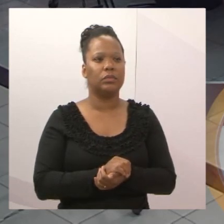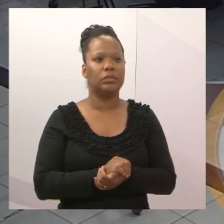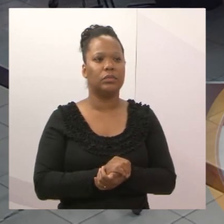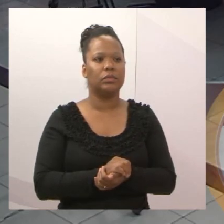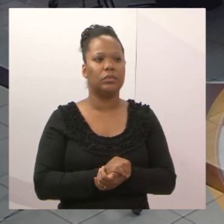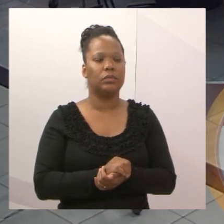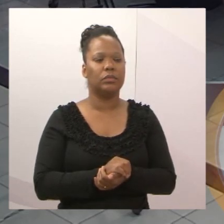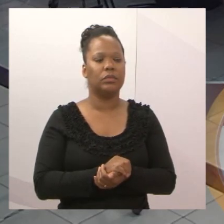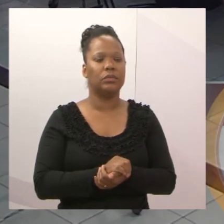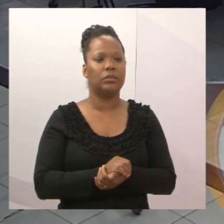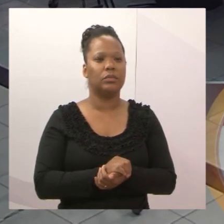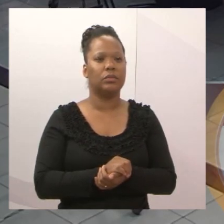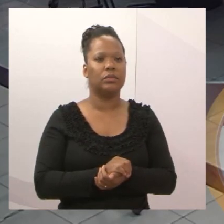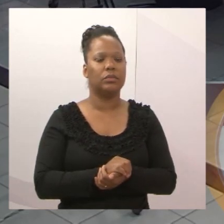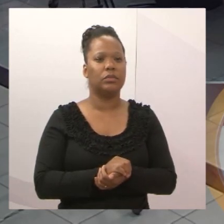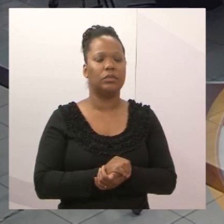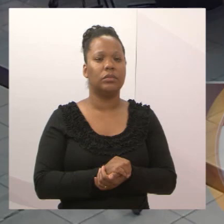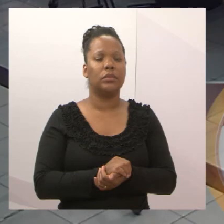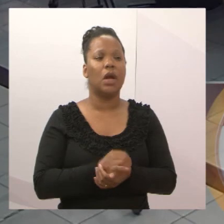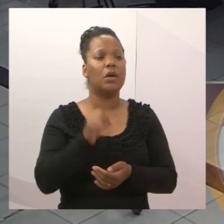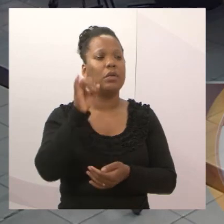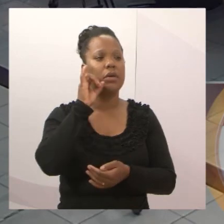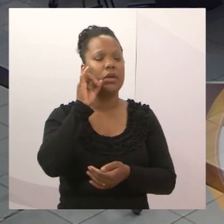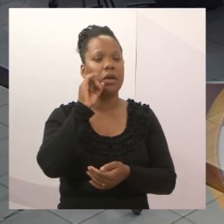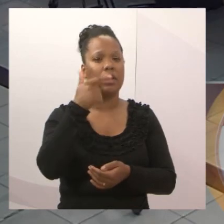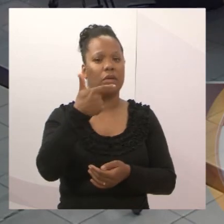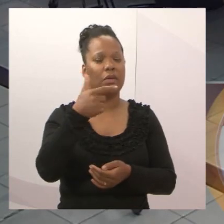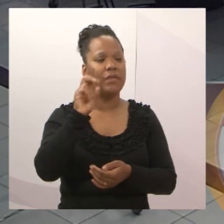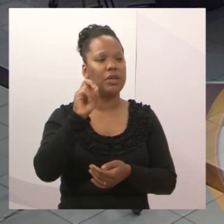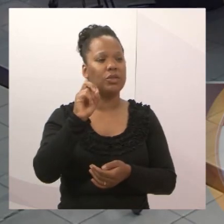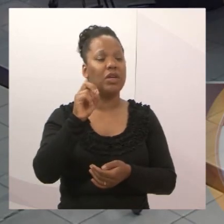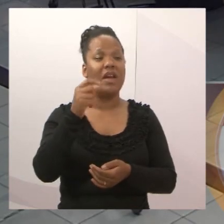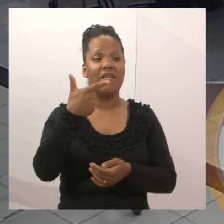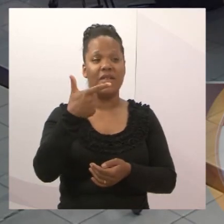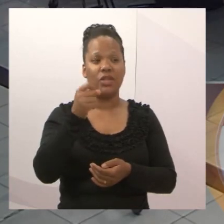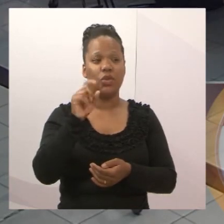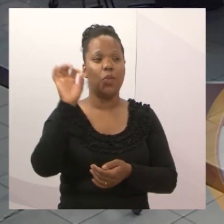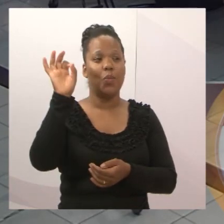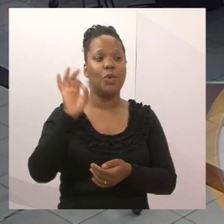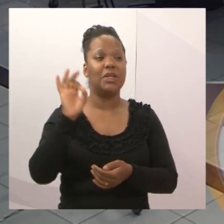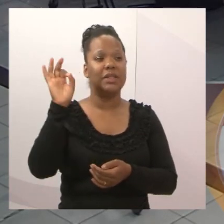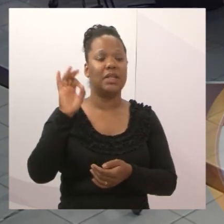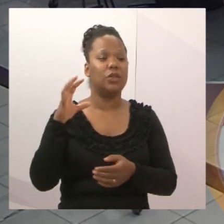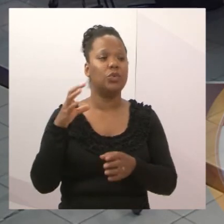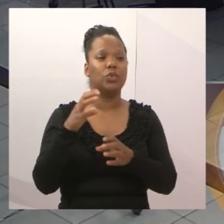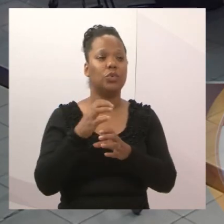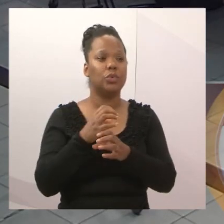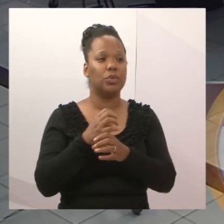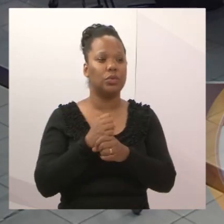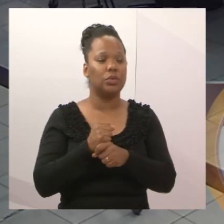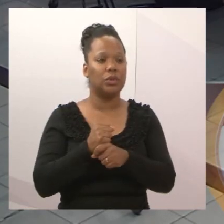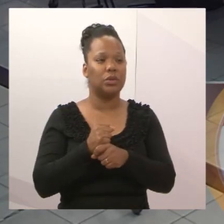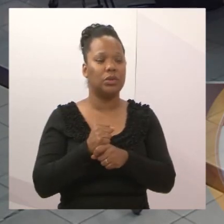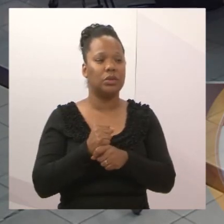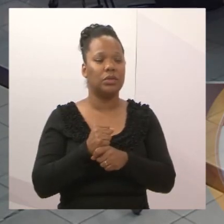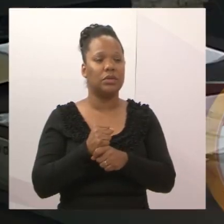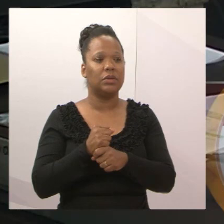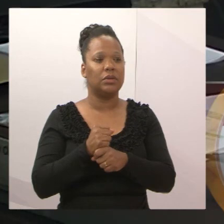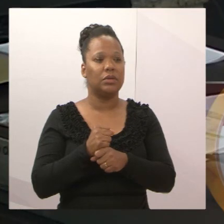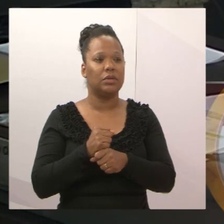Eu quero aqui registrar também uma informação que 20% do total, né, das despesas fixas